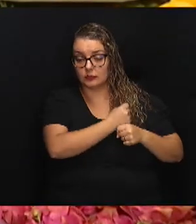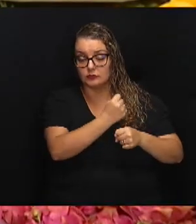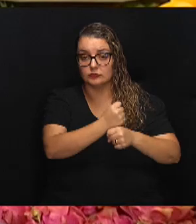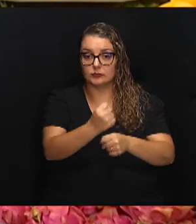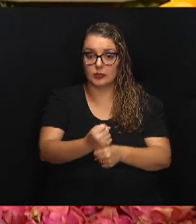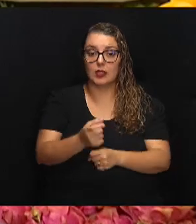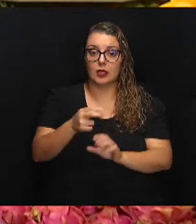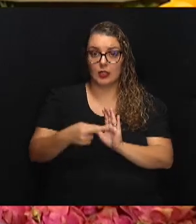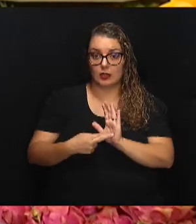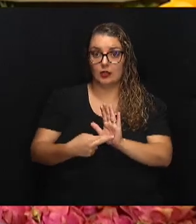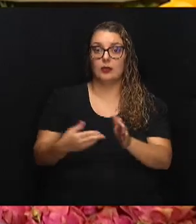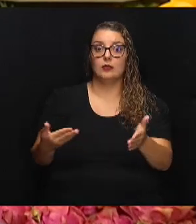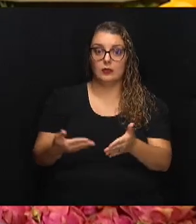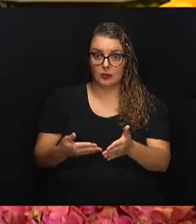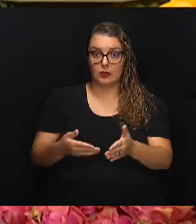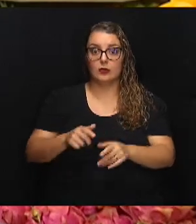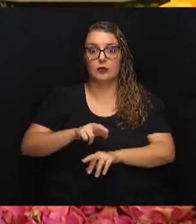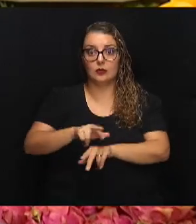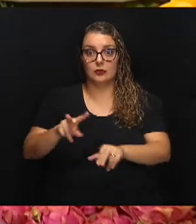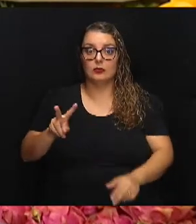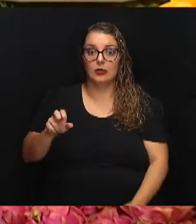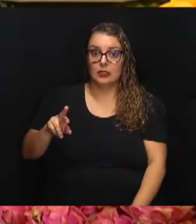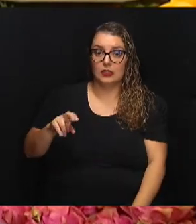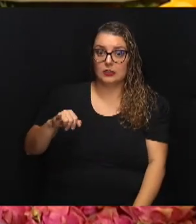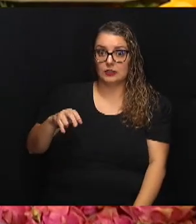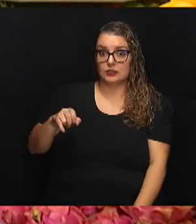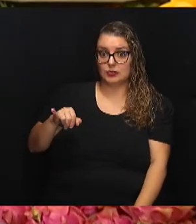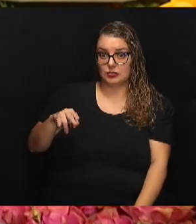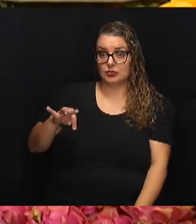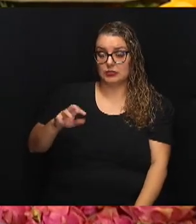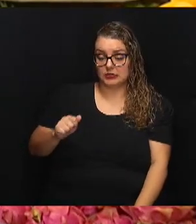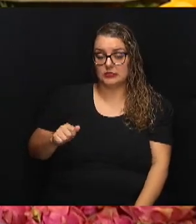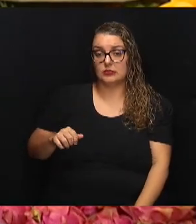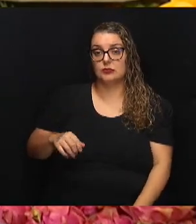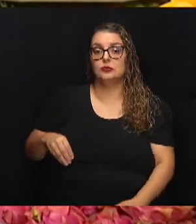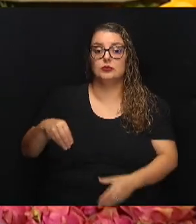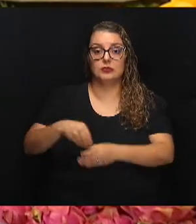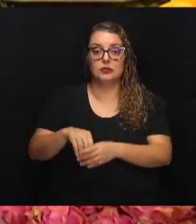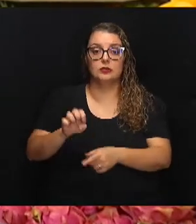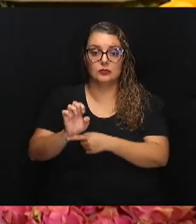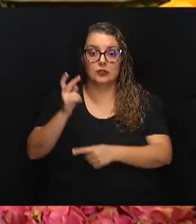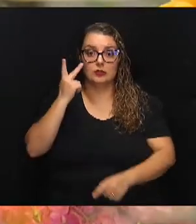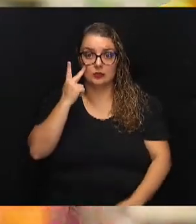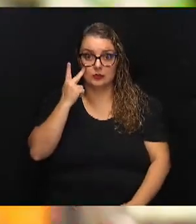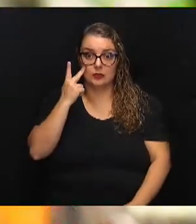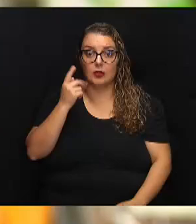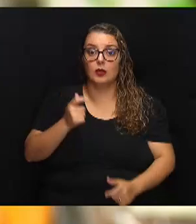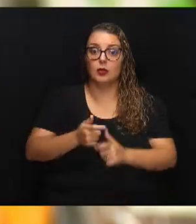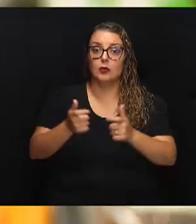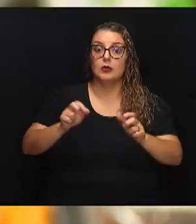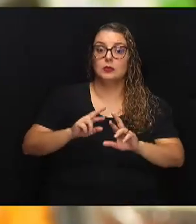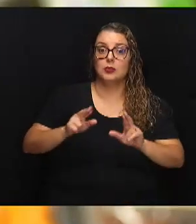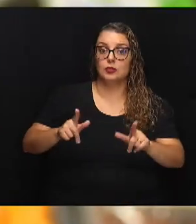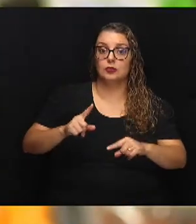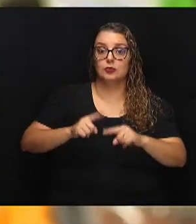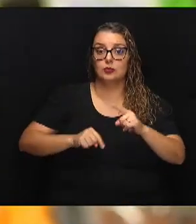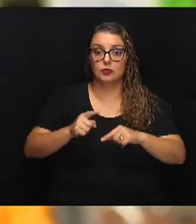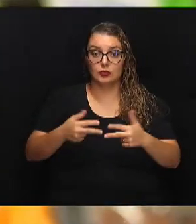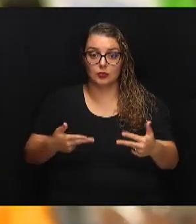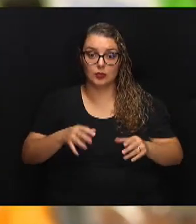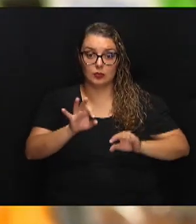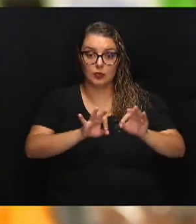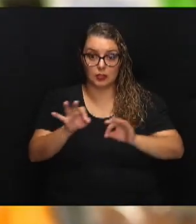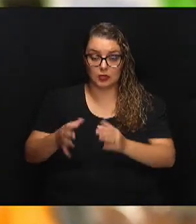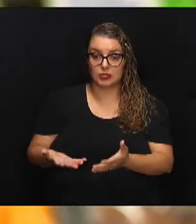nesse projeto hoje entre os varejistas aqui da região do interior de São Paulo. O grande diferencial do projeto é